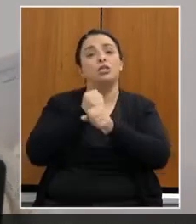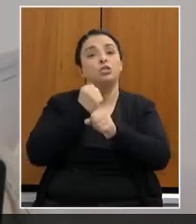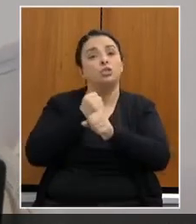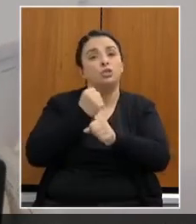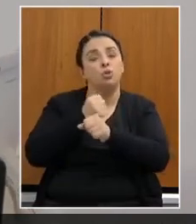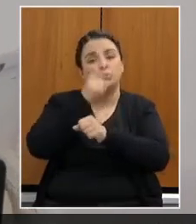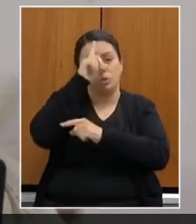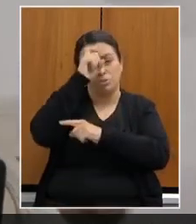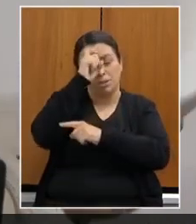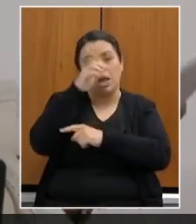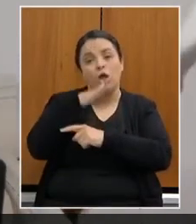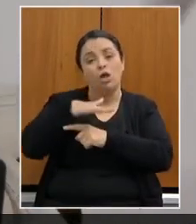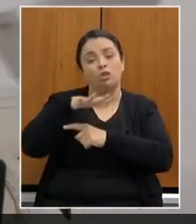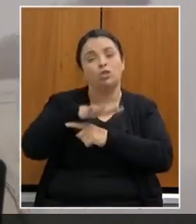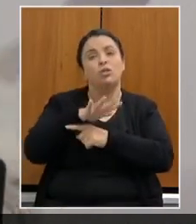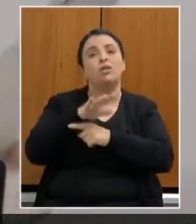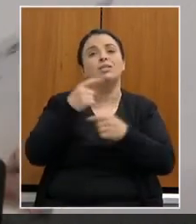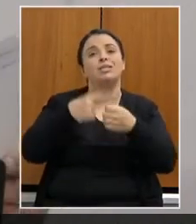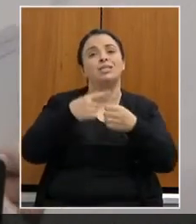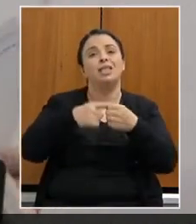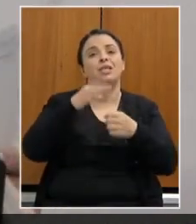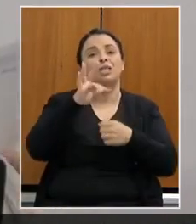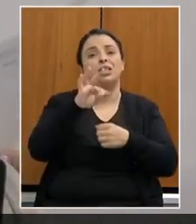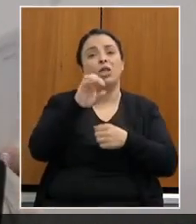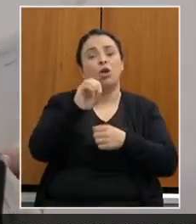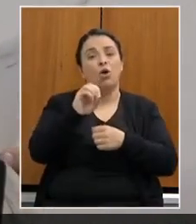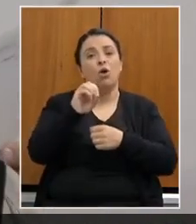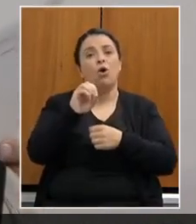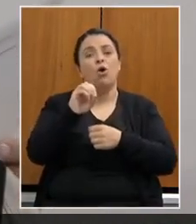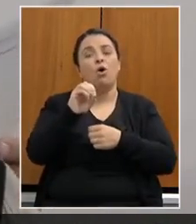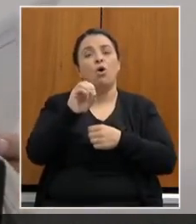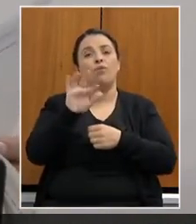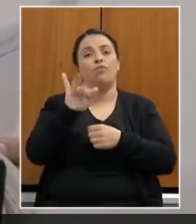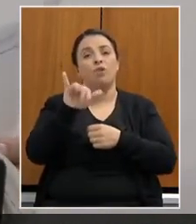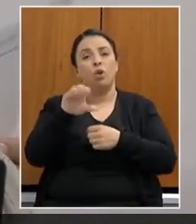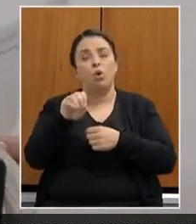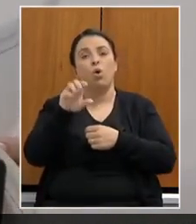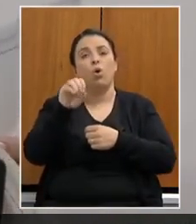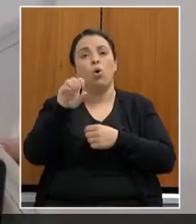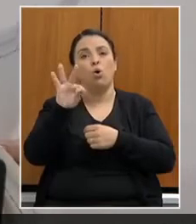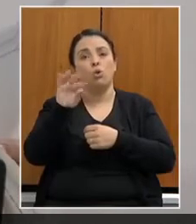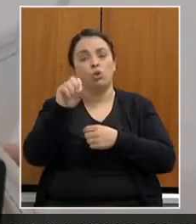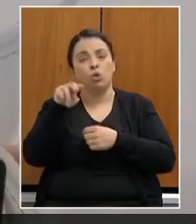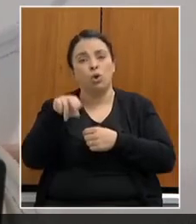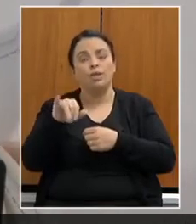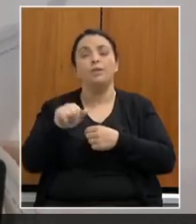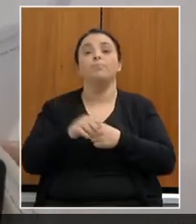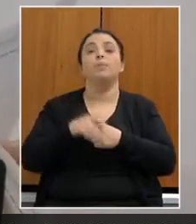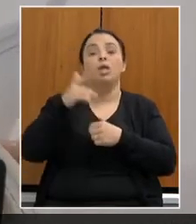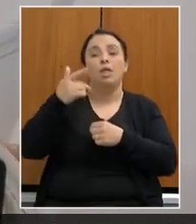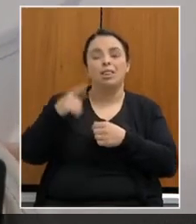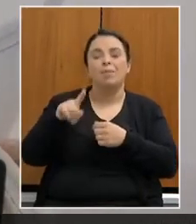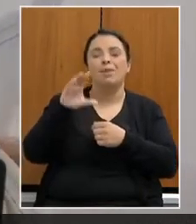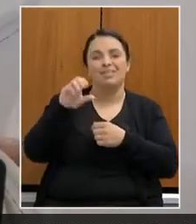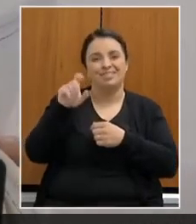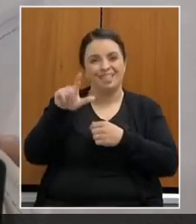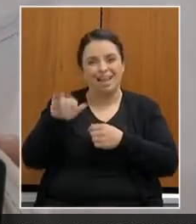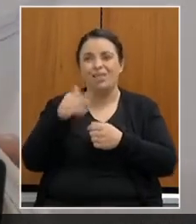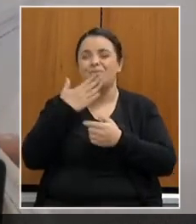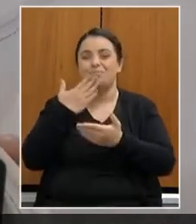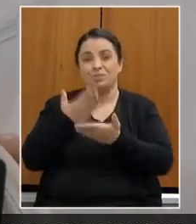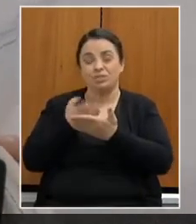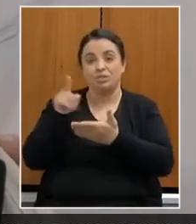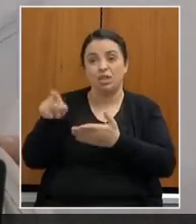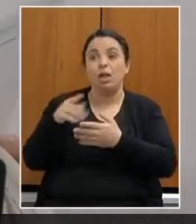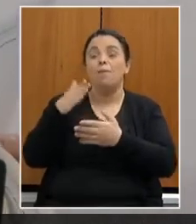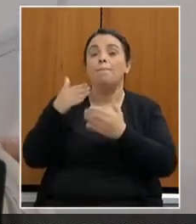seu planejamento e cronograma previsto para a conclusão também do selinho do cintro o céu solicitando que seja encaminhado ao secretário de estado de saúde